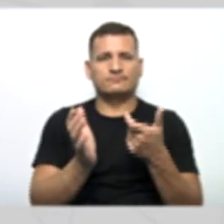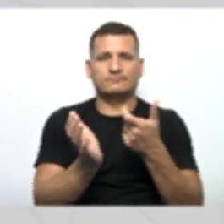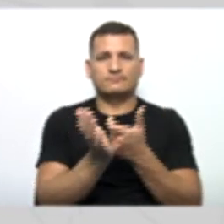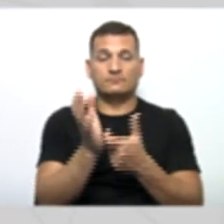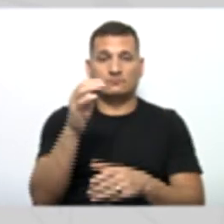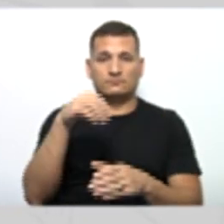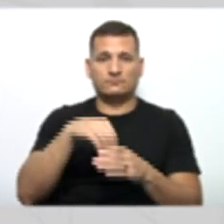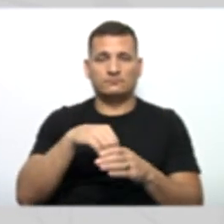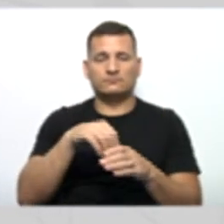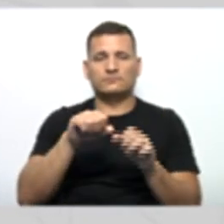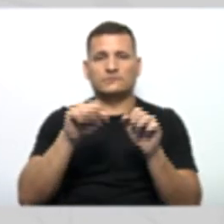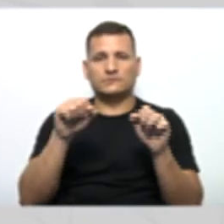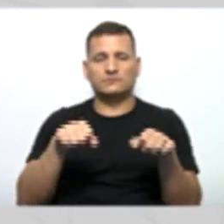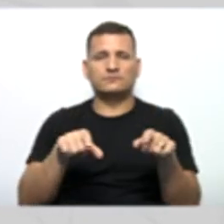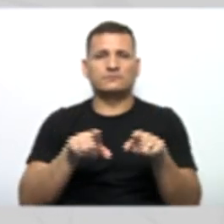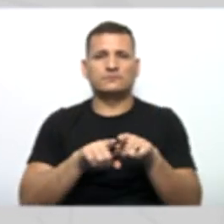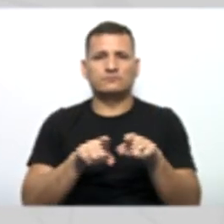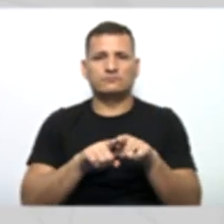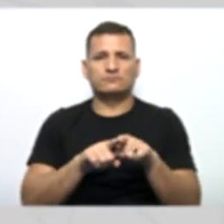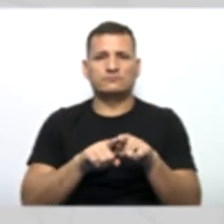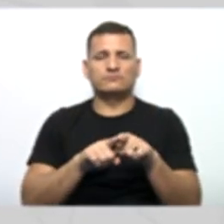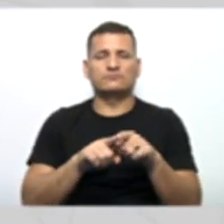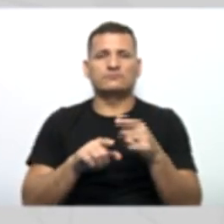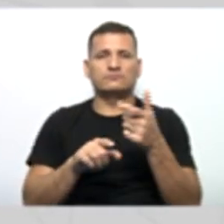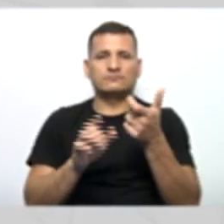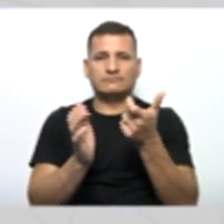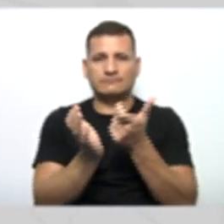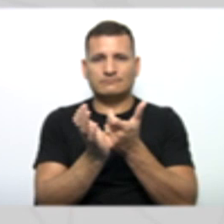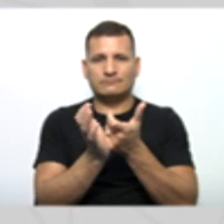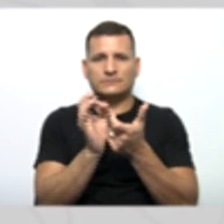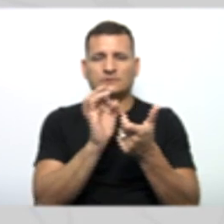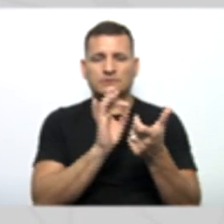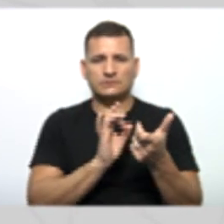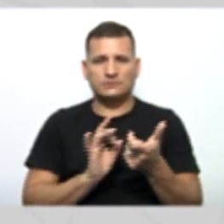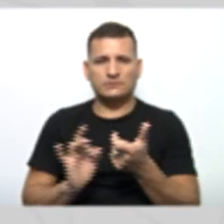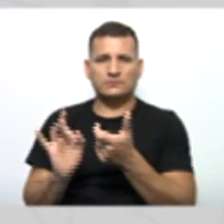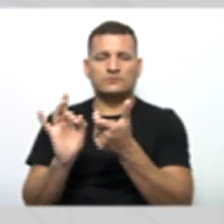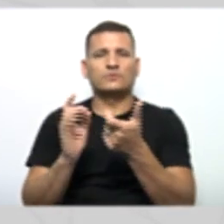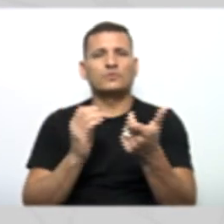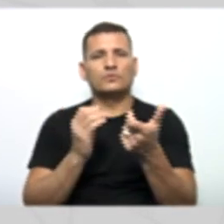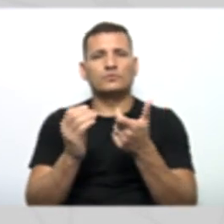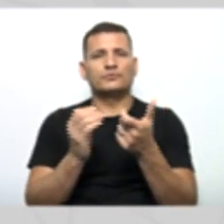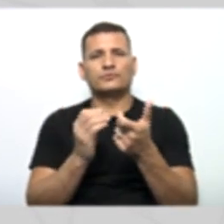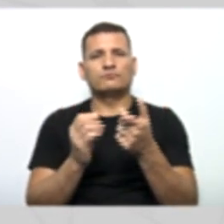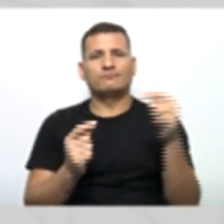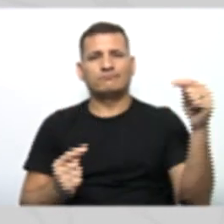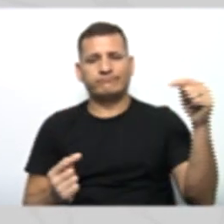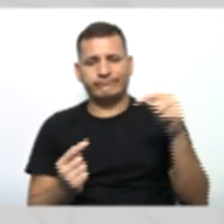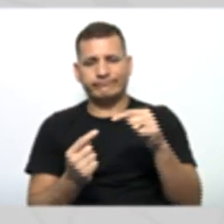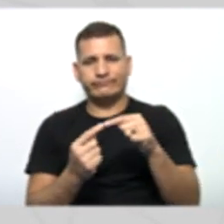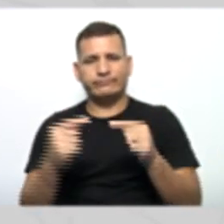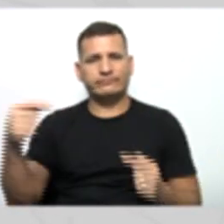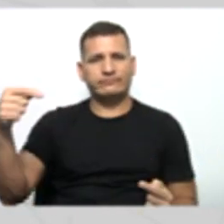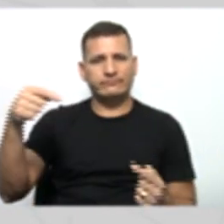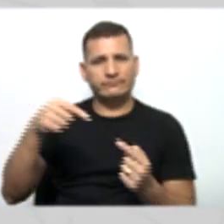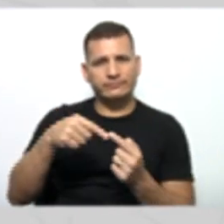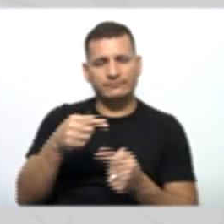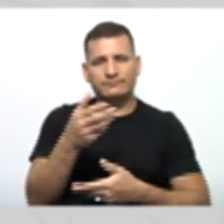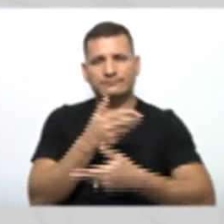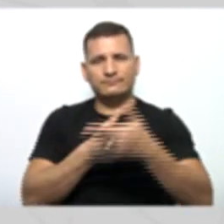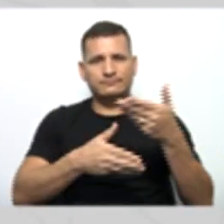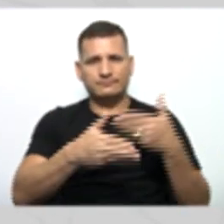uma delas se relaciona. Então, ela ilustra, certo? Classes